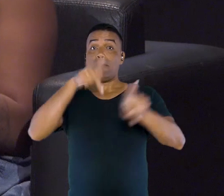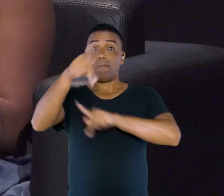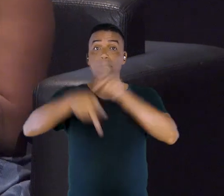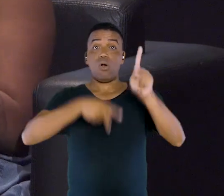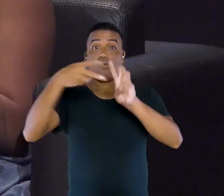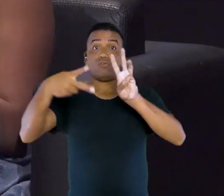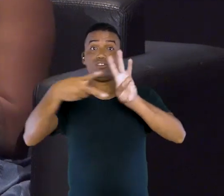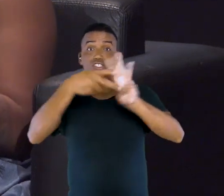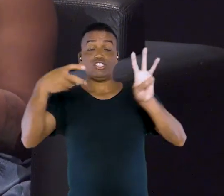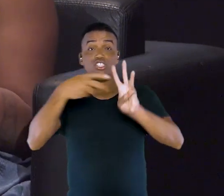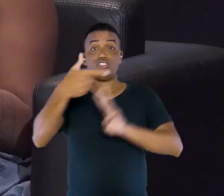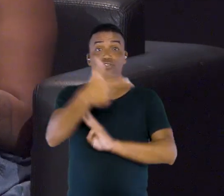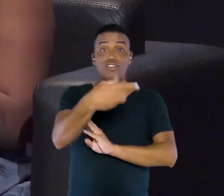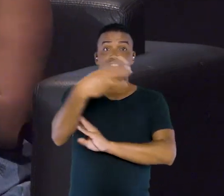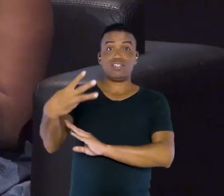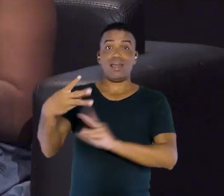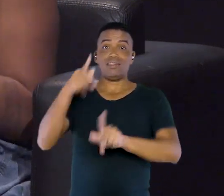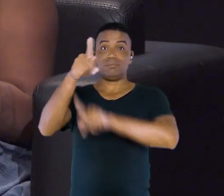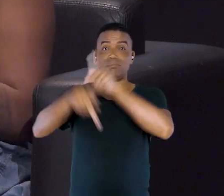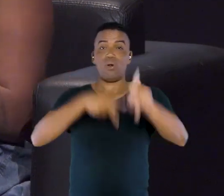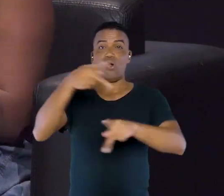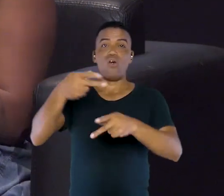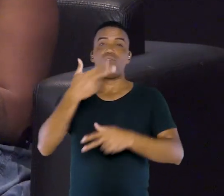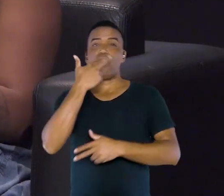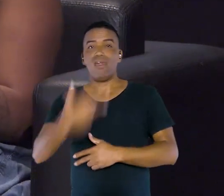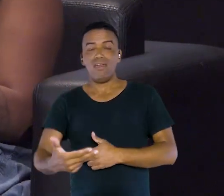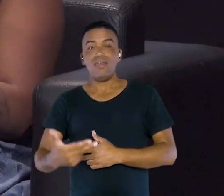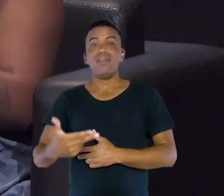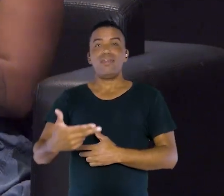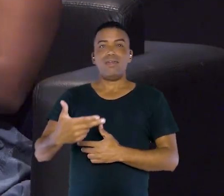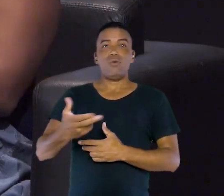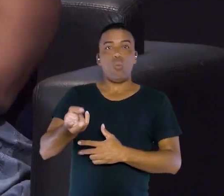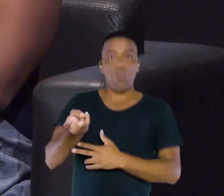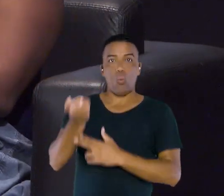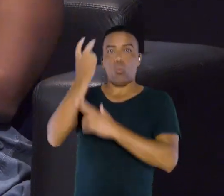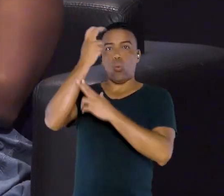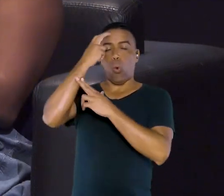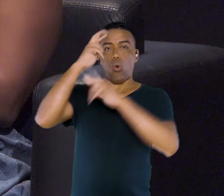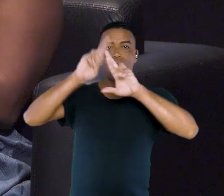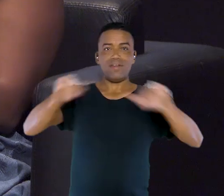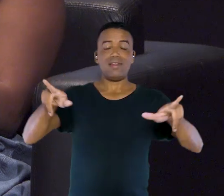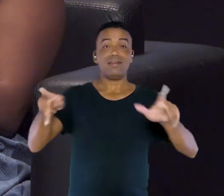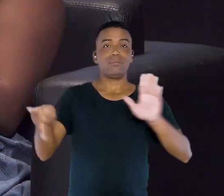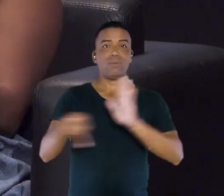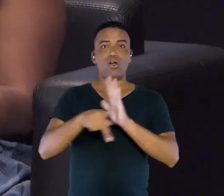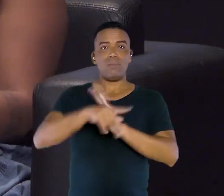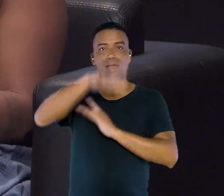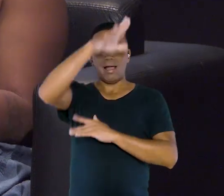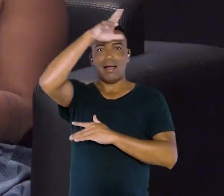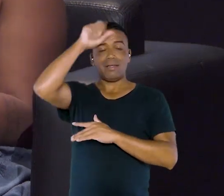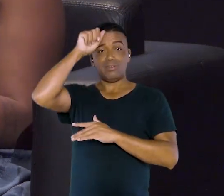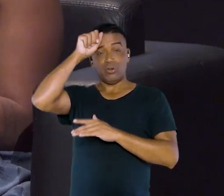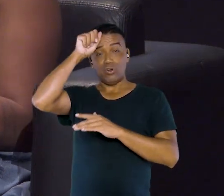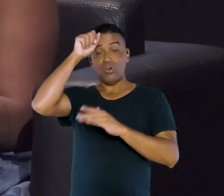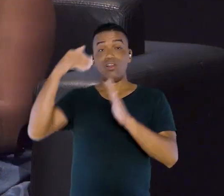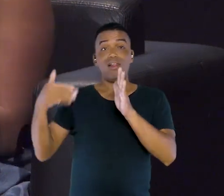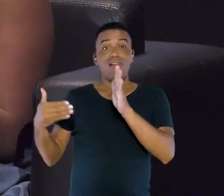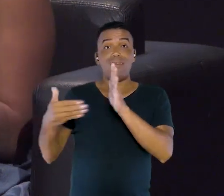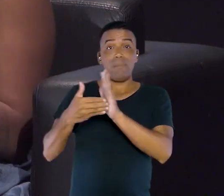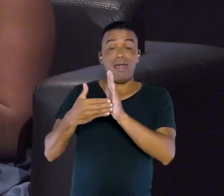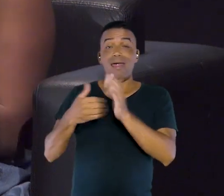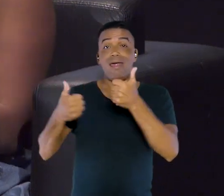de línguas e realidades diferentes, que fica no noroeste amazônico, na fronteira com